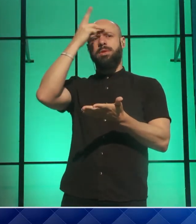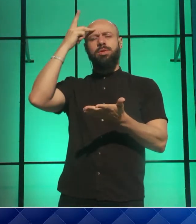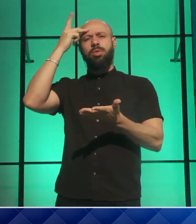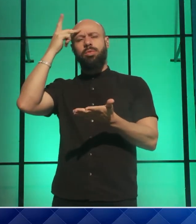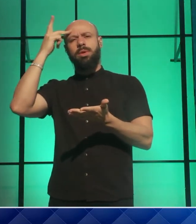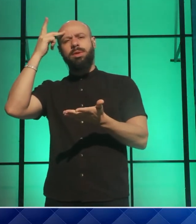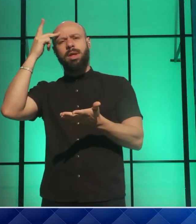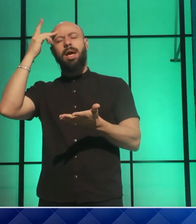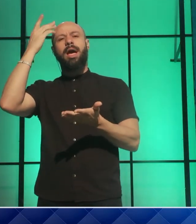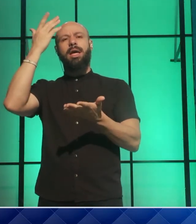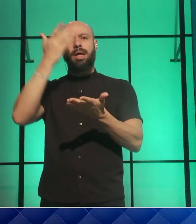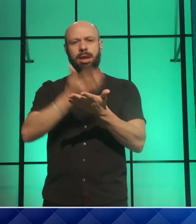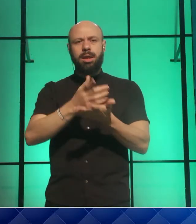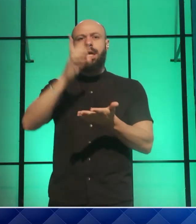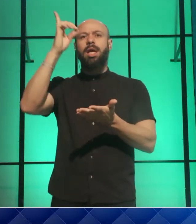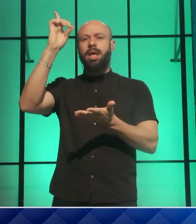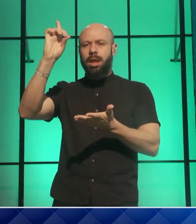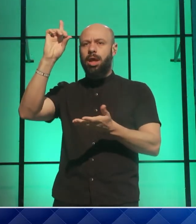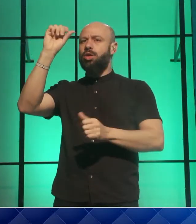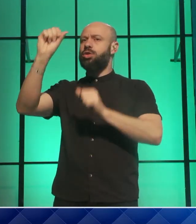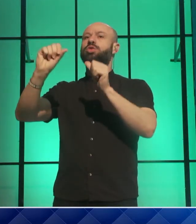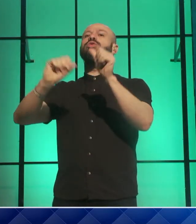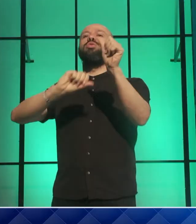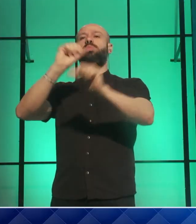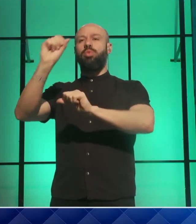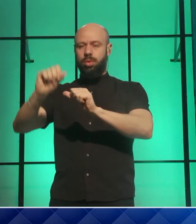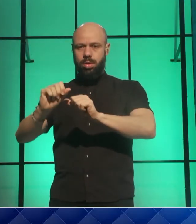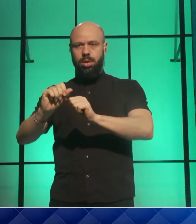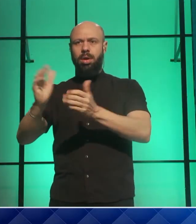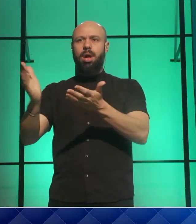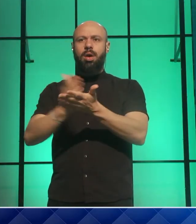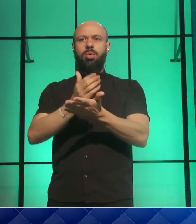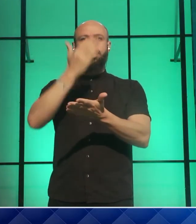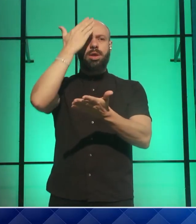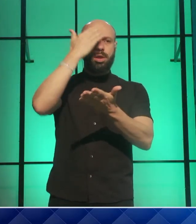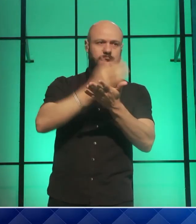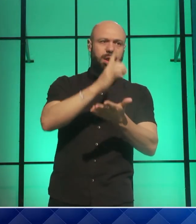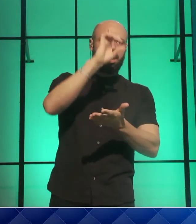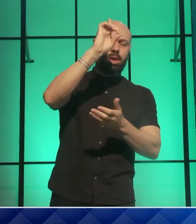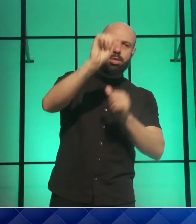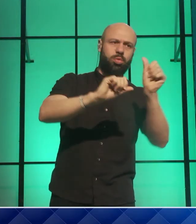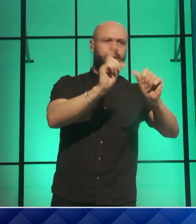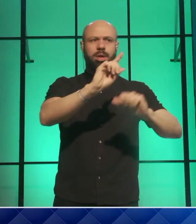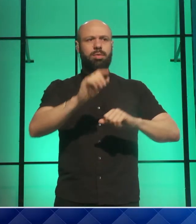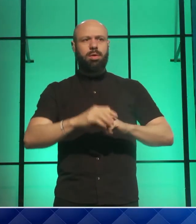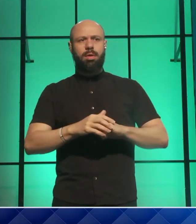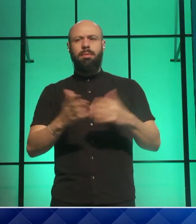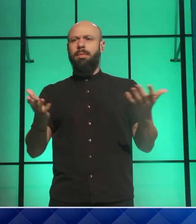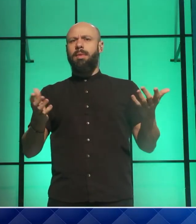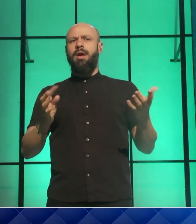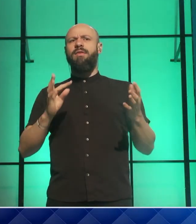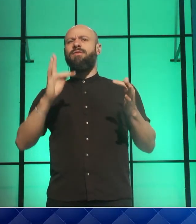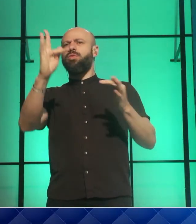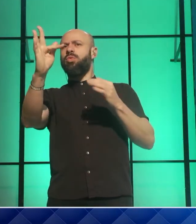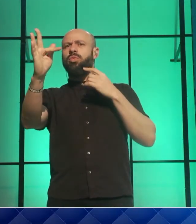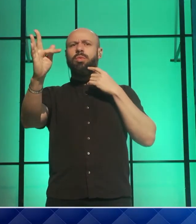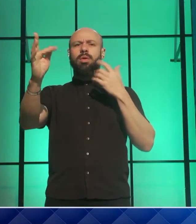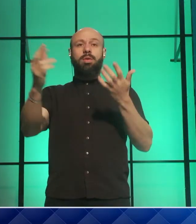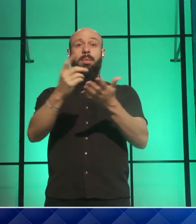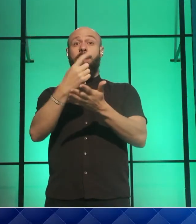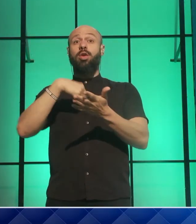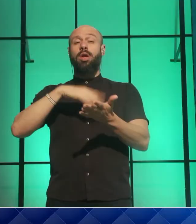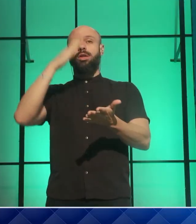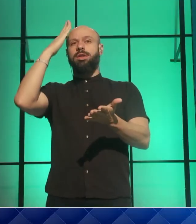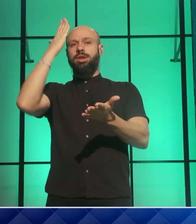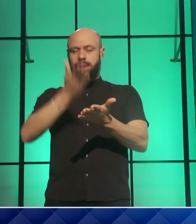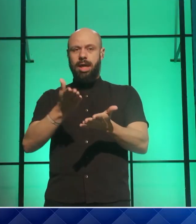mudar, que os planos de Deus não são fixos, que Deus não sabe o que tudo vai acontecer no futuro. Mas nós já